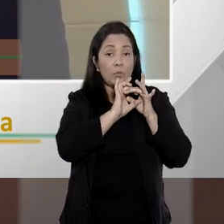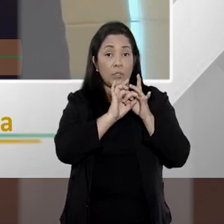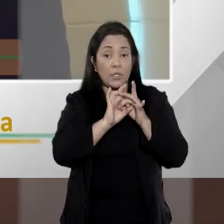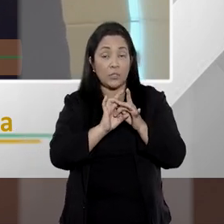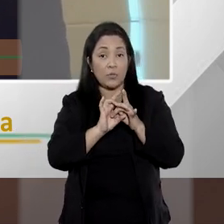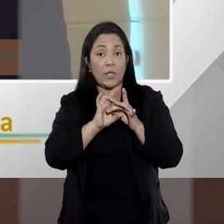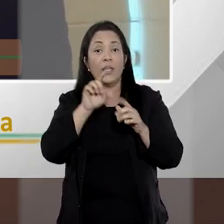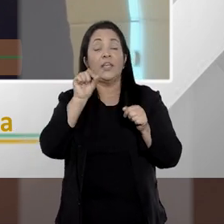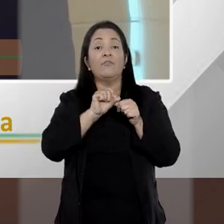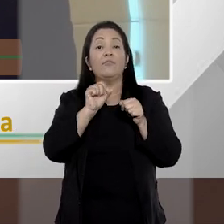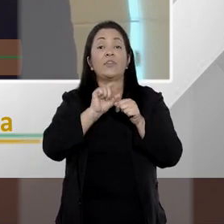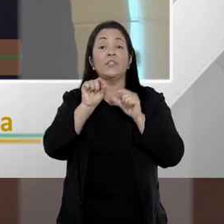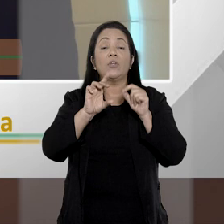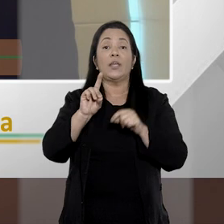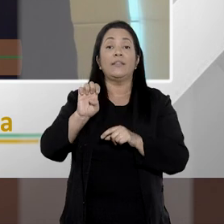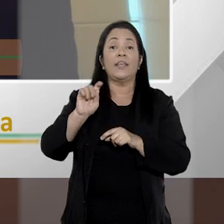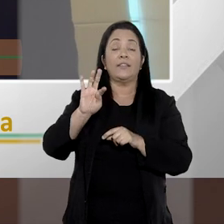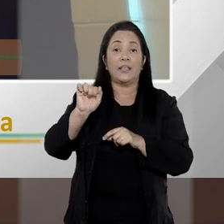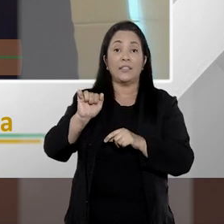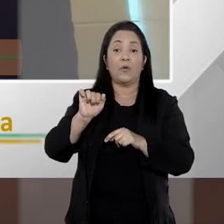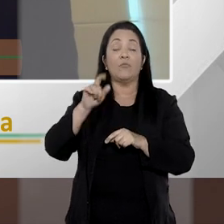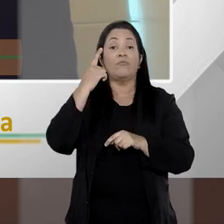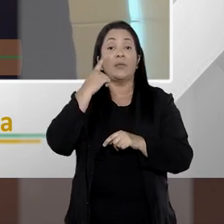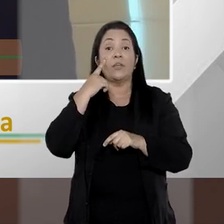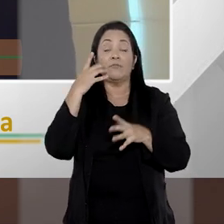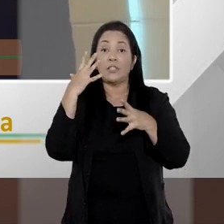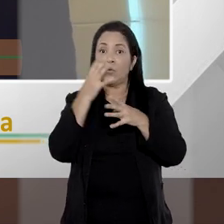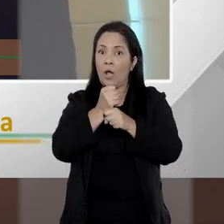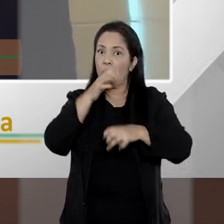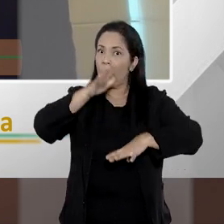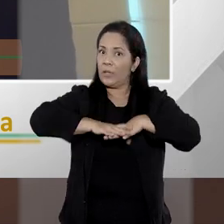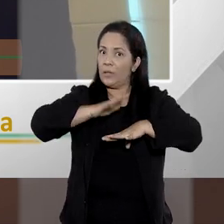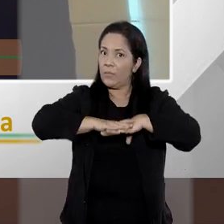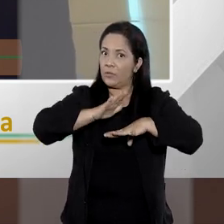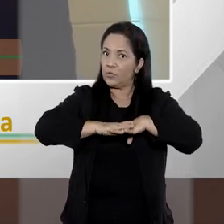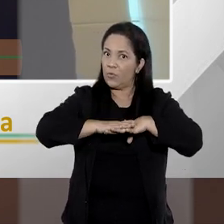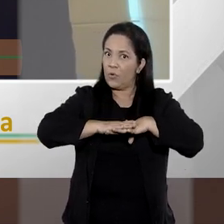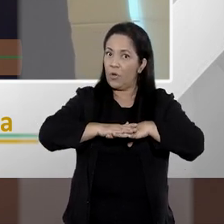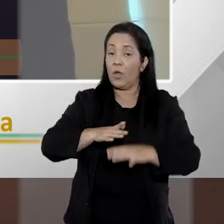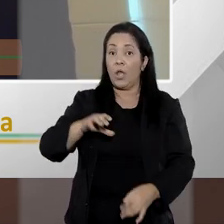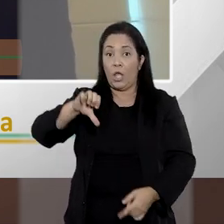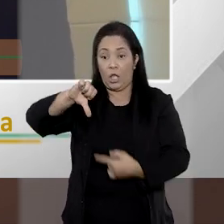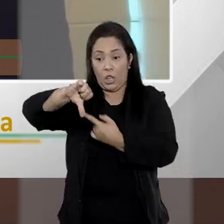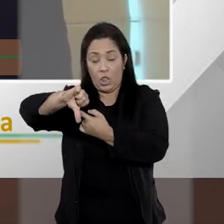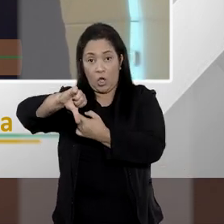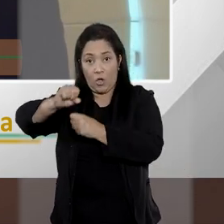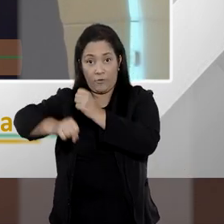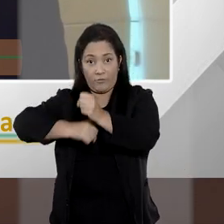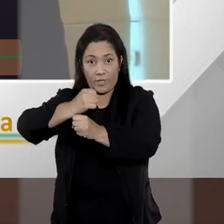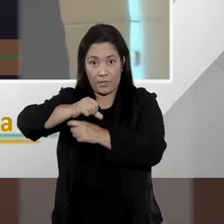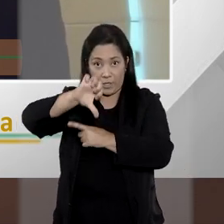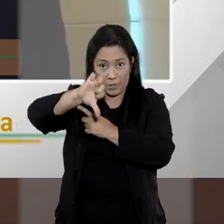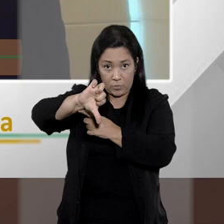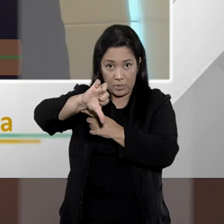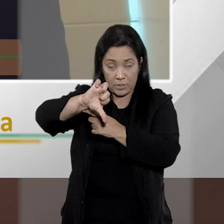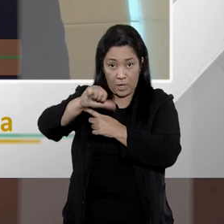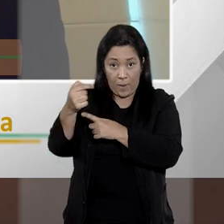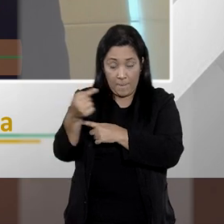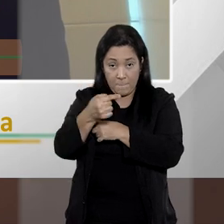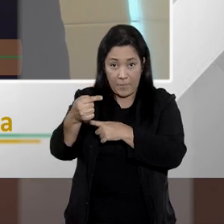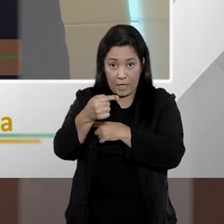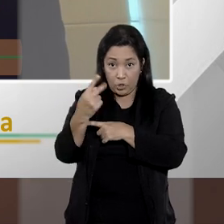pessoa a chamada detração. Vai pegar os 9 anos, né, da pena imposta na sentença e vai diminuir esses 2 anos que foram